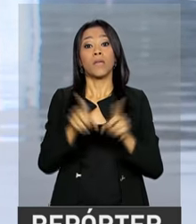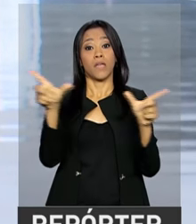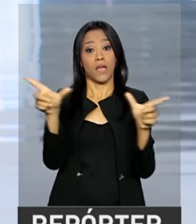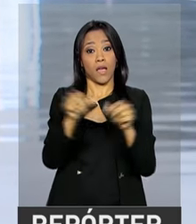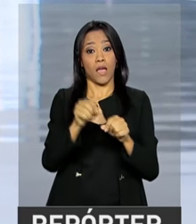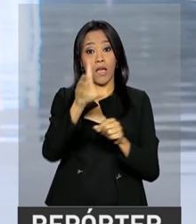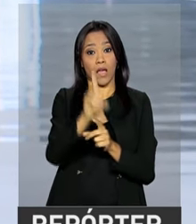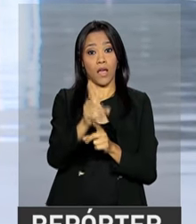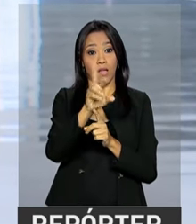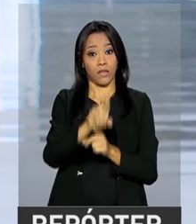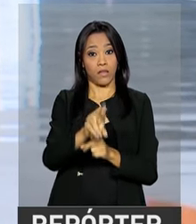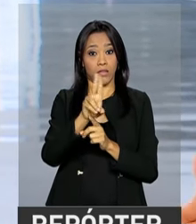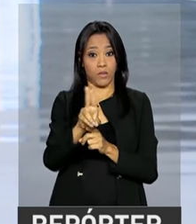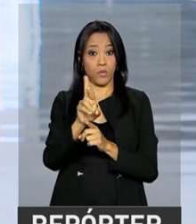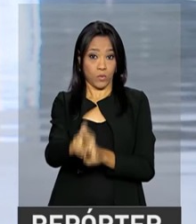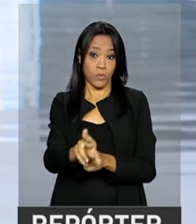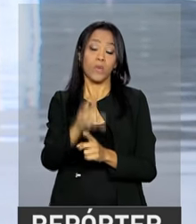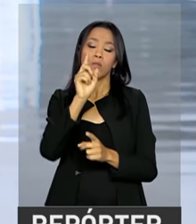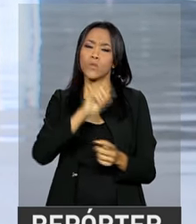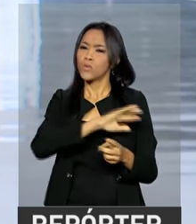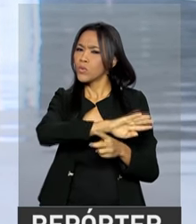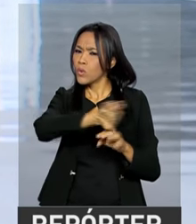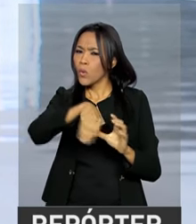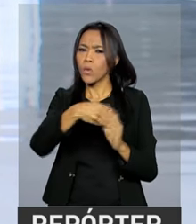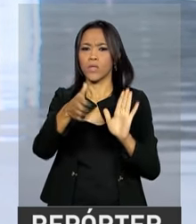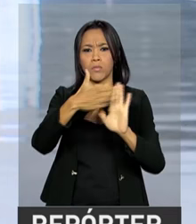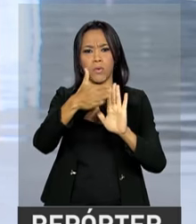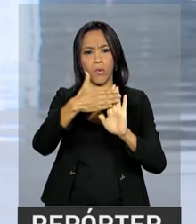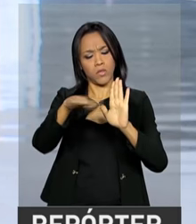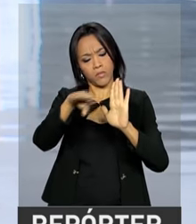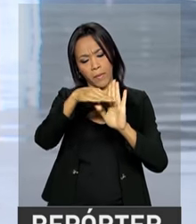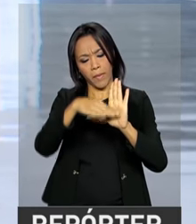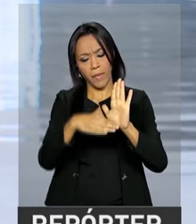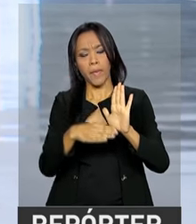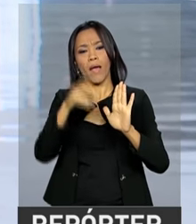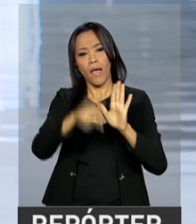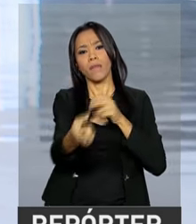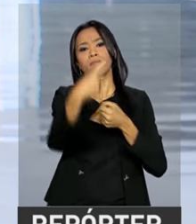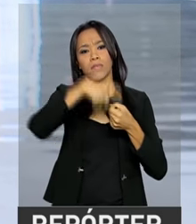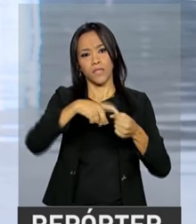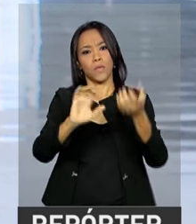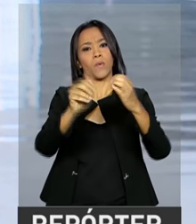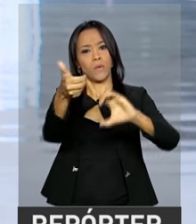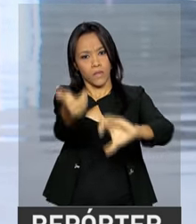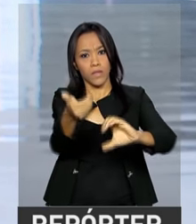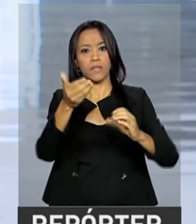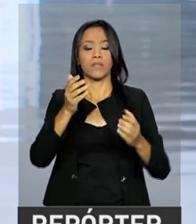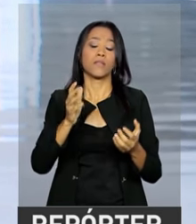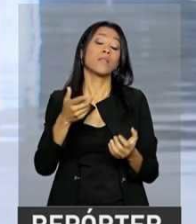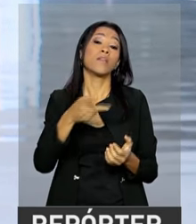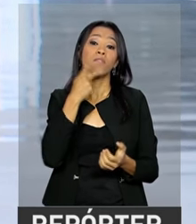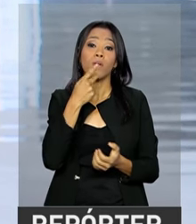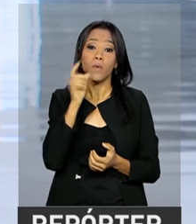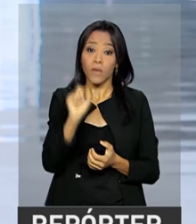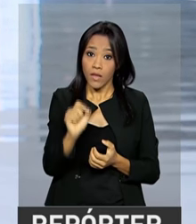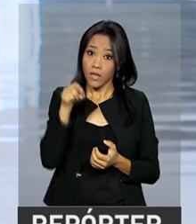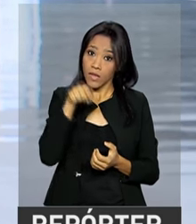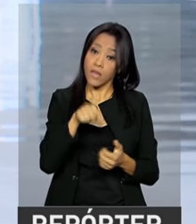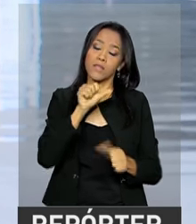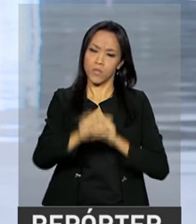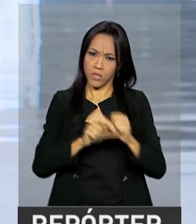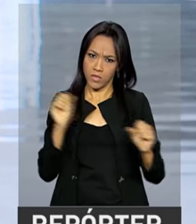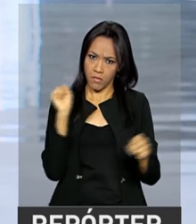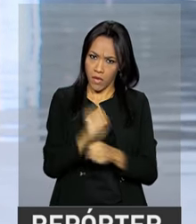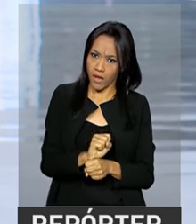União. Todas propostas do executivo aprovadas em parceria com o Congresso Nacional e afirmou que as reformas não